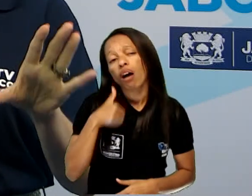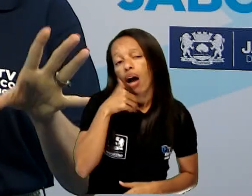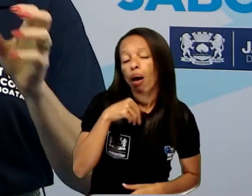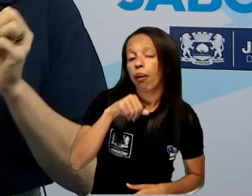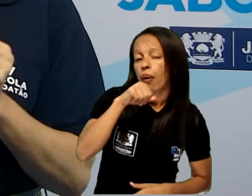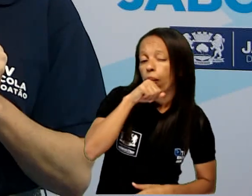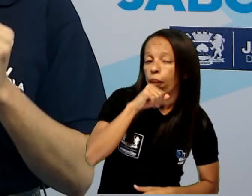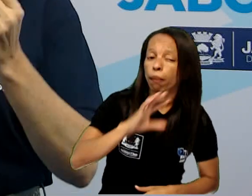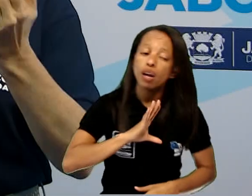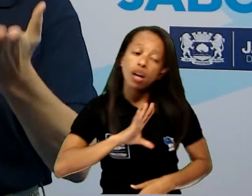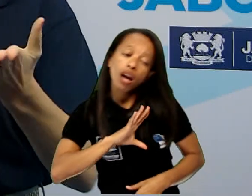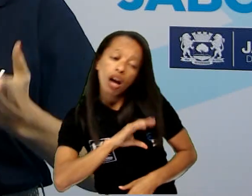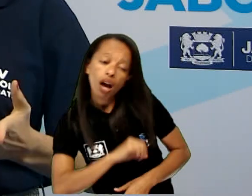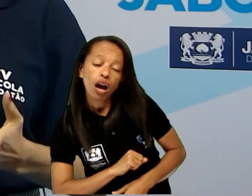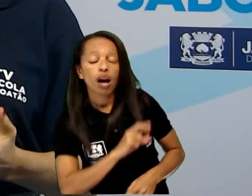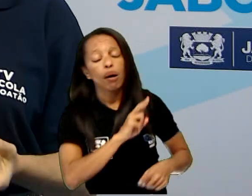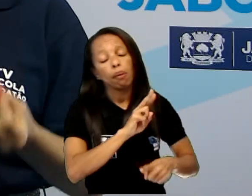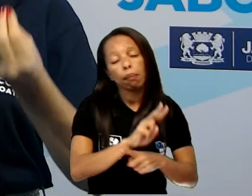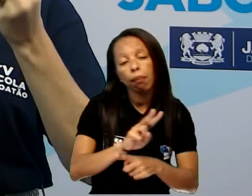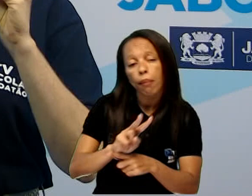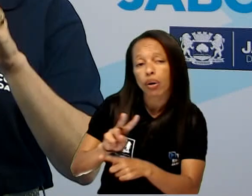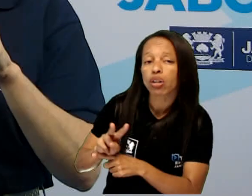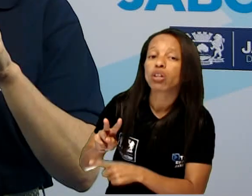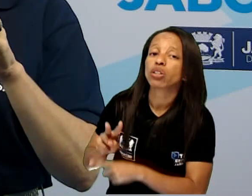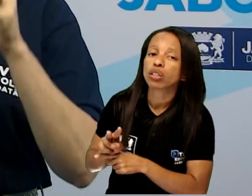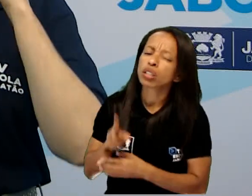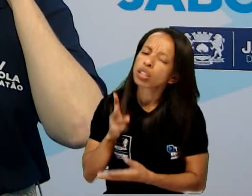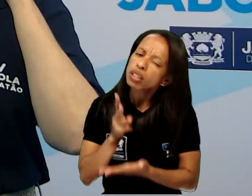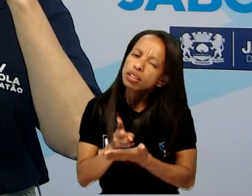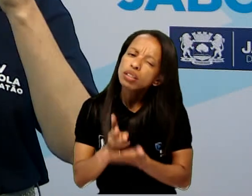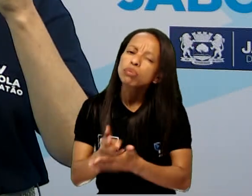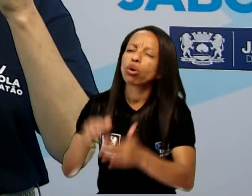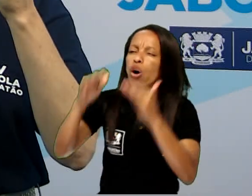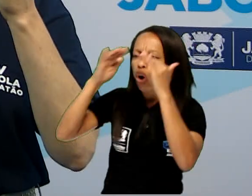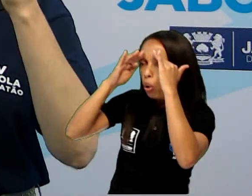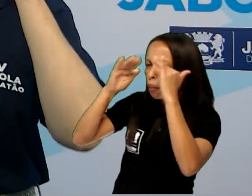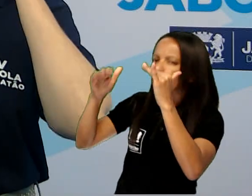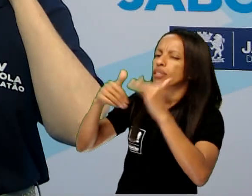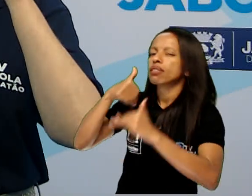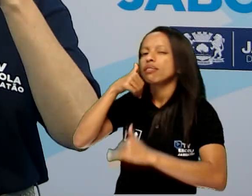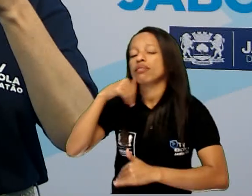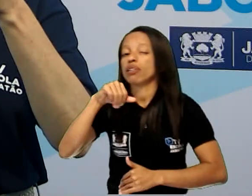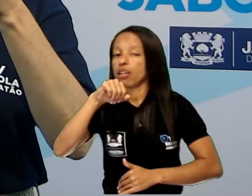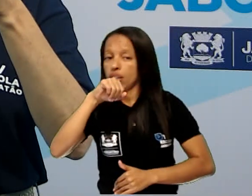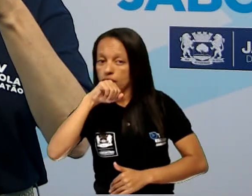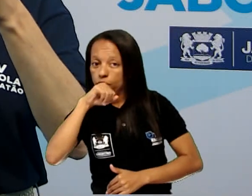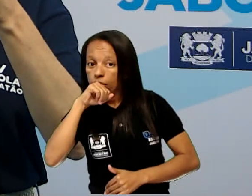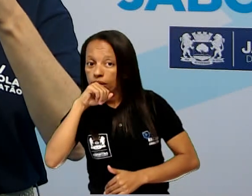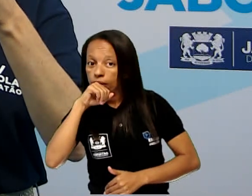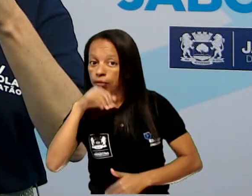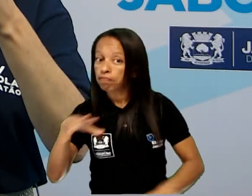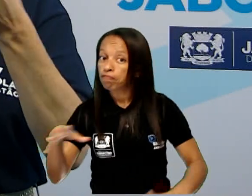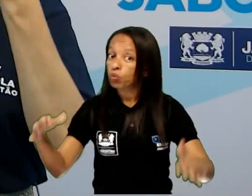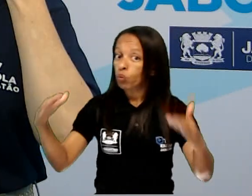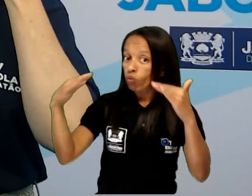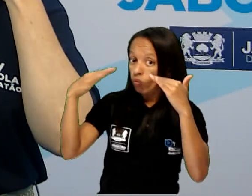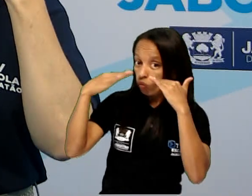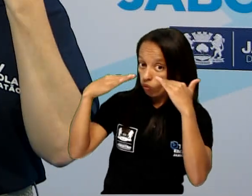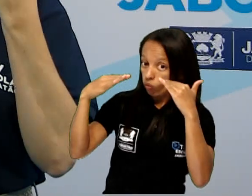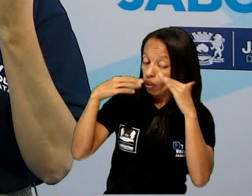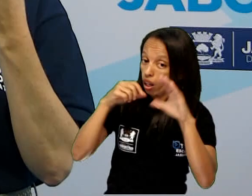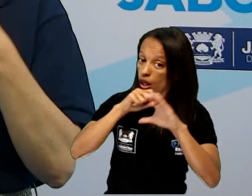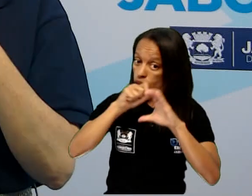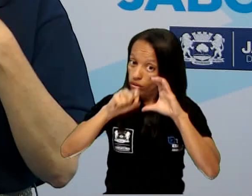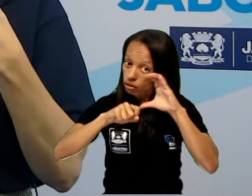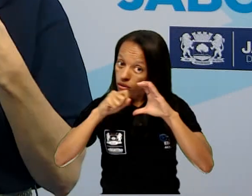mamãe quer, né, cuidar de você. Então, é sempre bom obedecer e ficar atenta à mamãe. Se liga no vídeo que a gente assistiu, viu? A